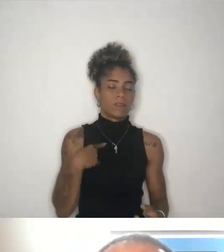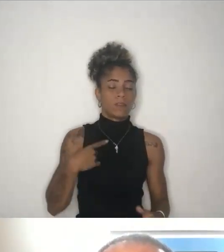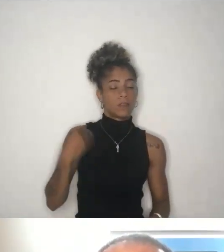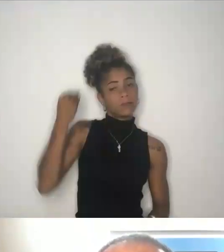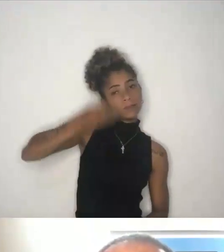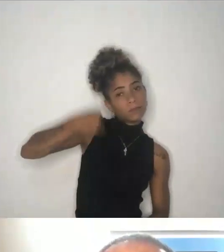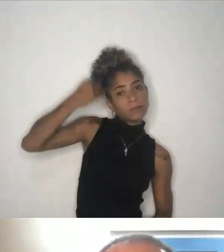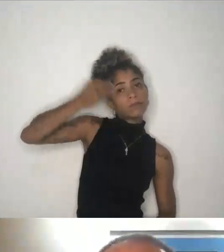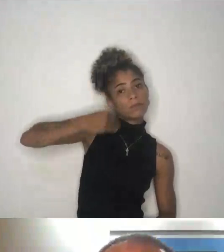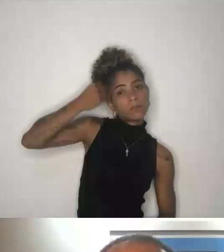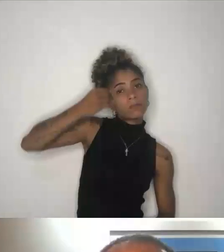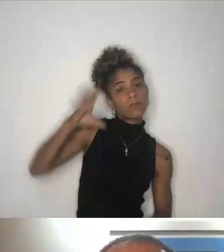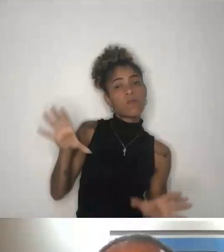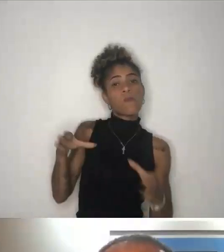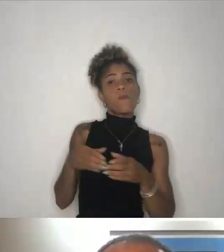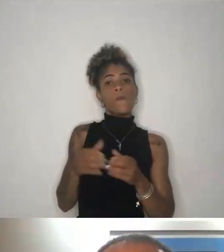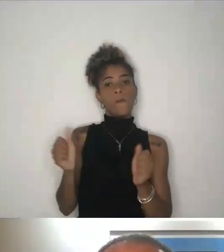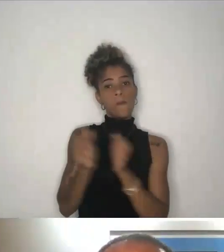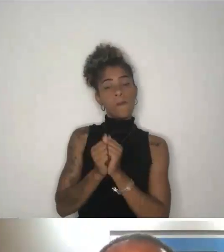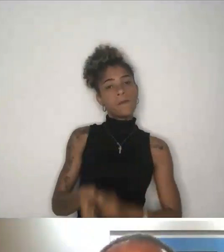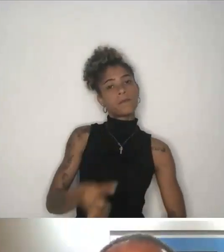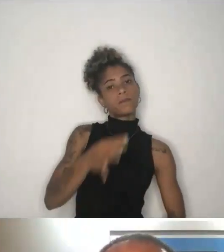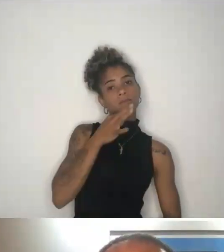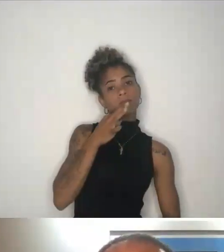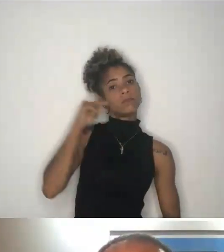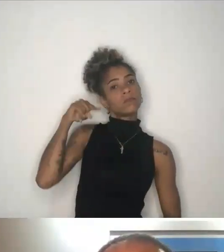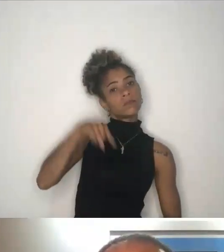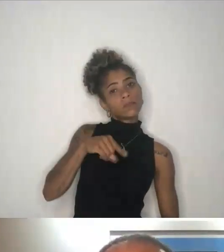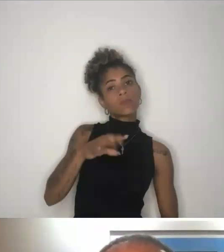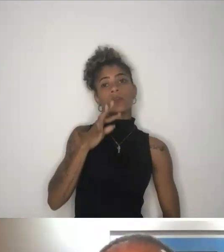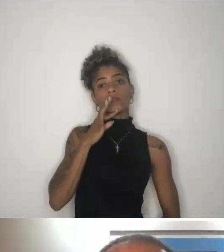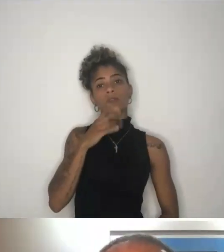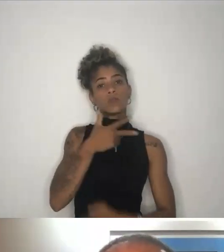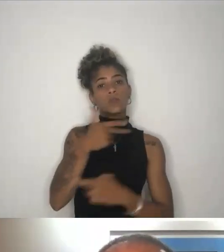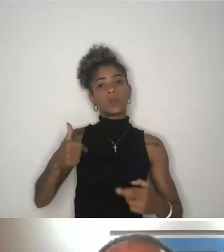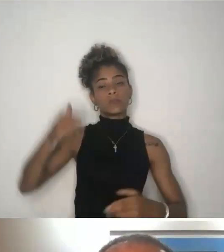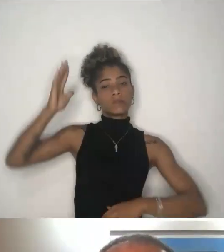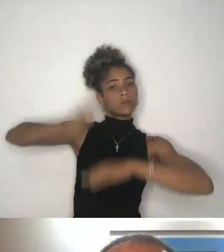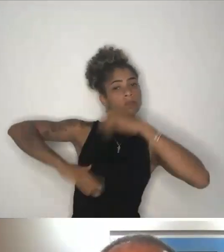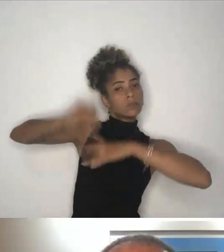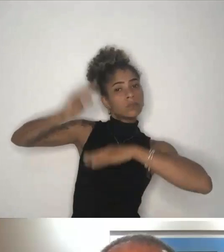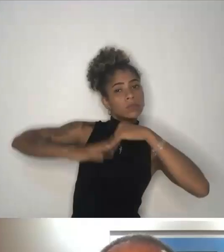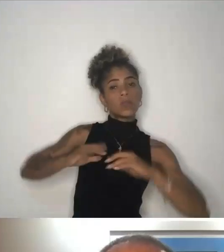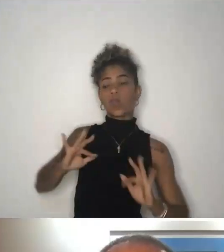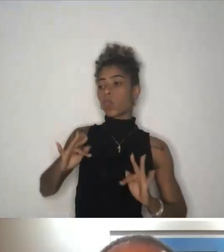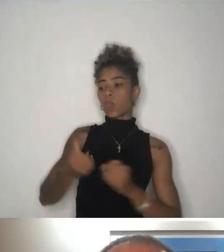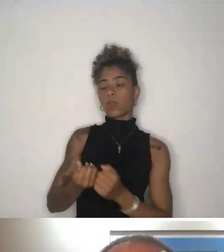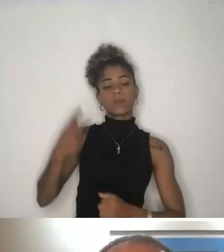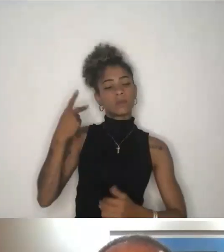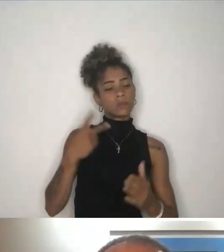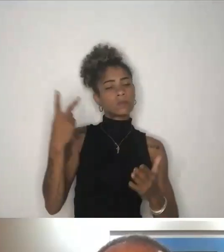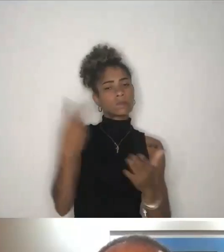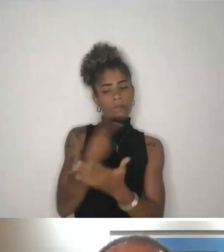experiência coletiva ter te conhecido lá ter conhecido todos aqueles profissionais todo aquele aquela situação